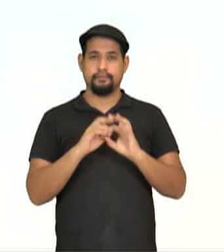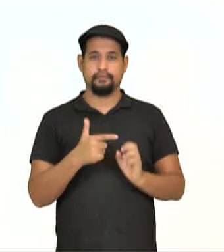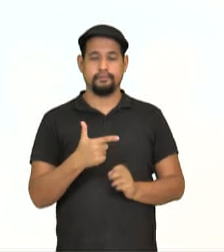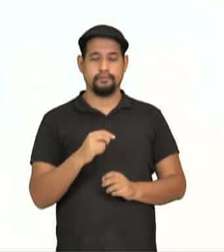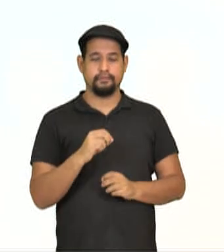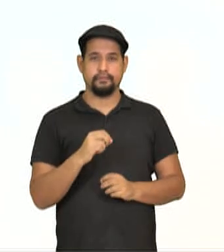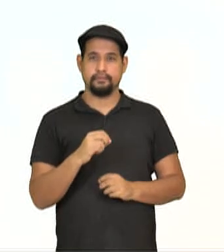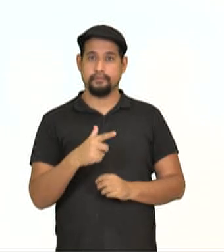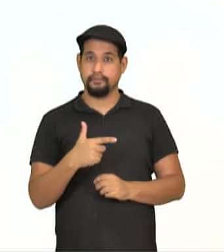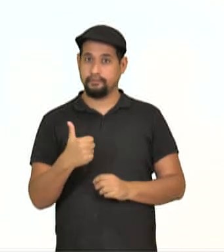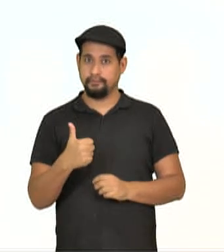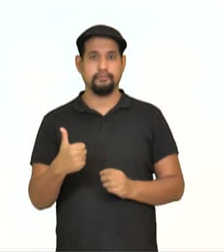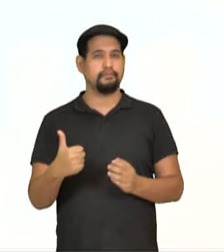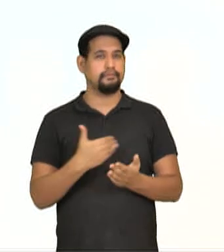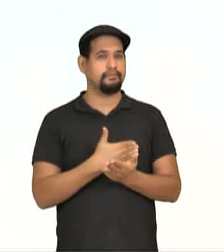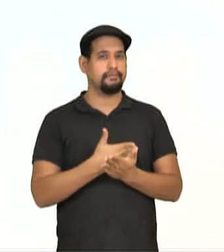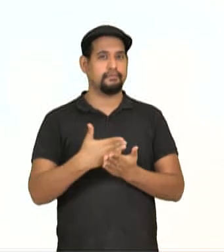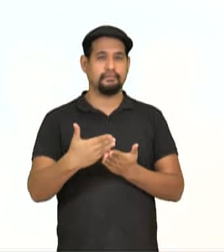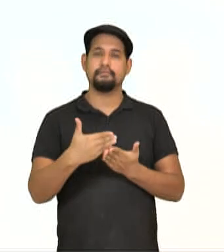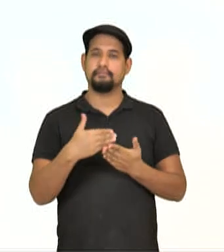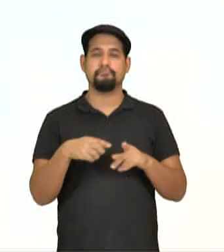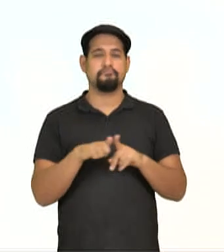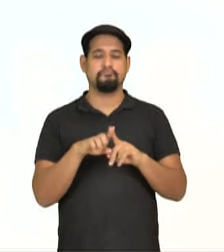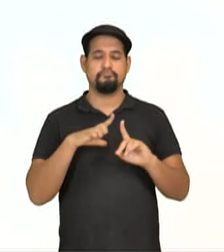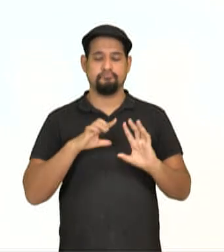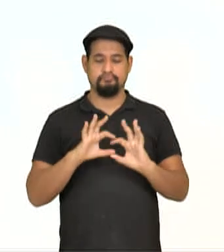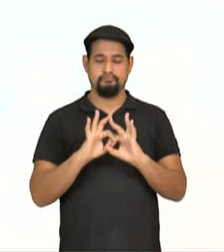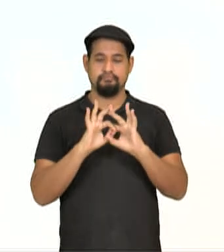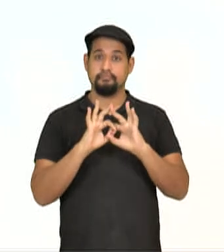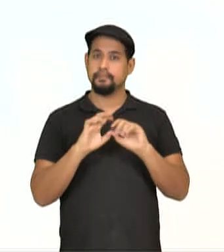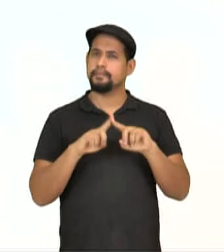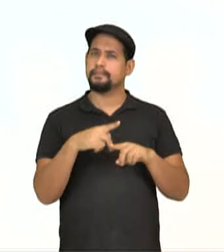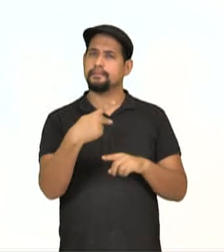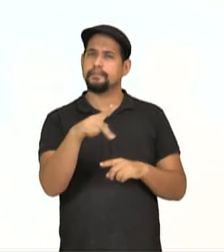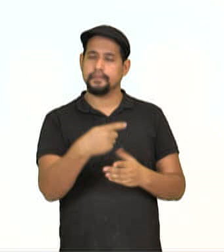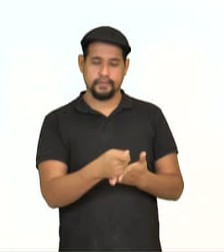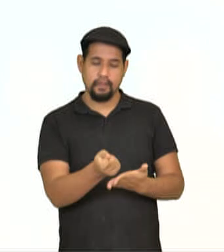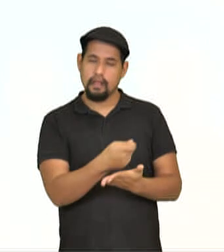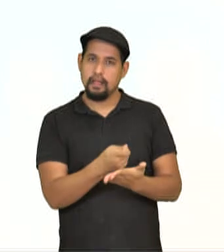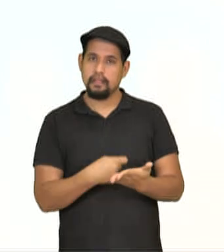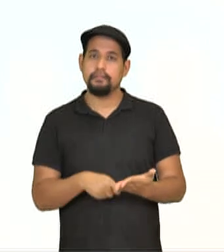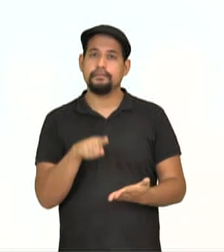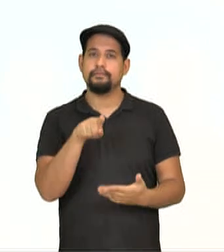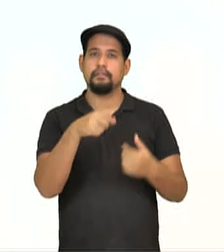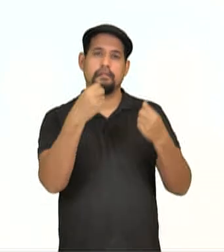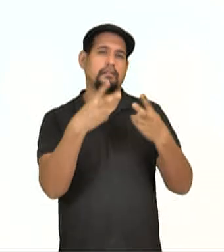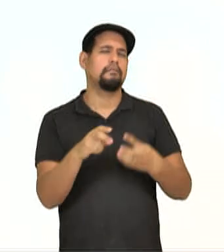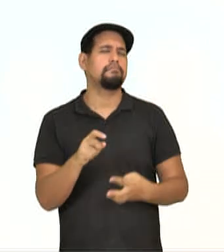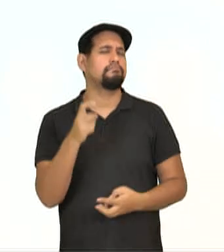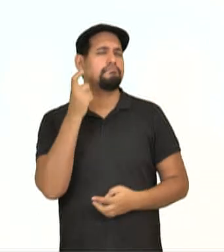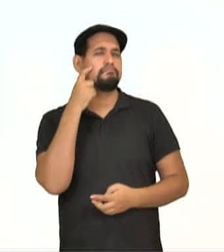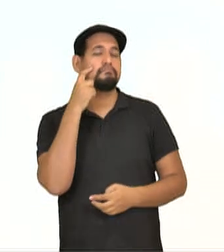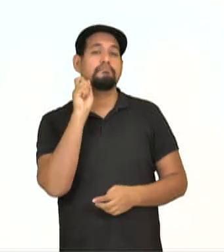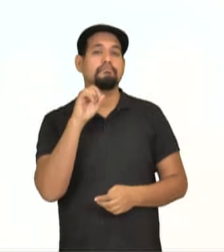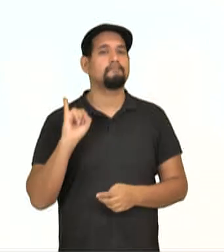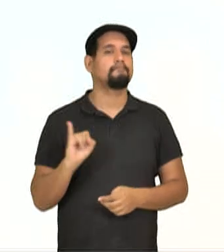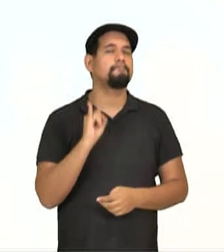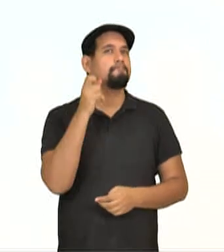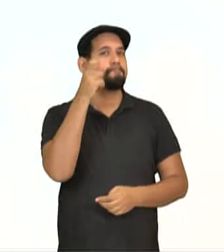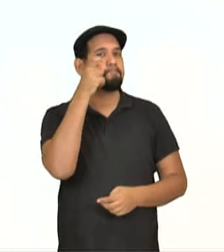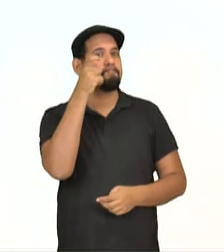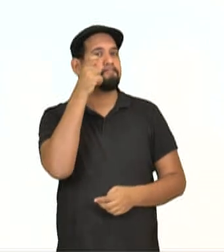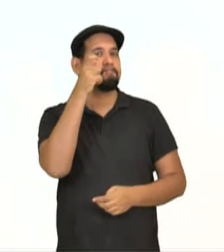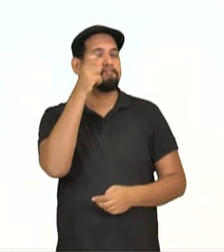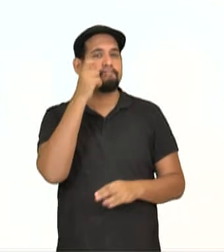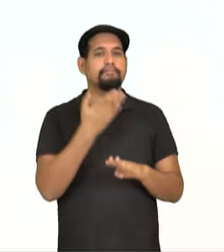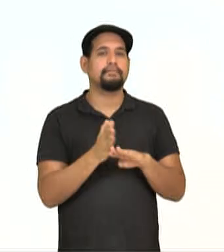2021 passa a ser também um esporte olímpico. Em seu caderno, descreva o que você considera de mais interessante